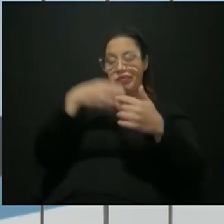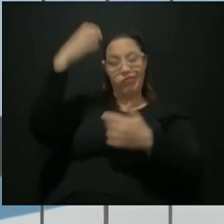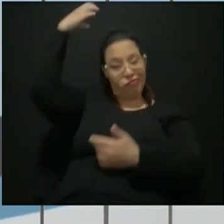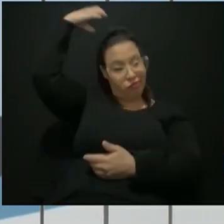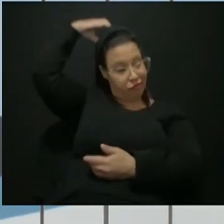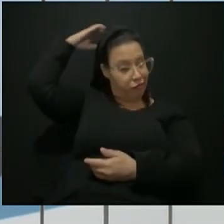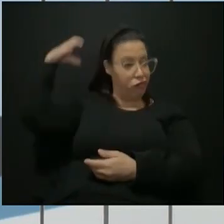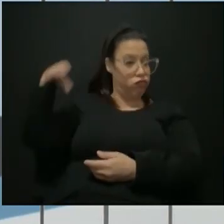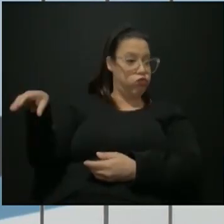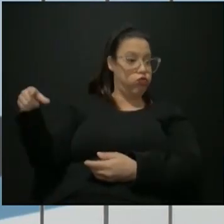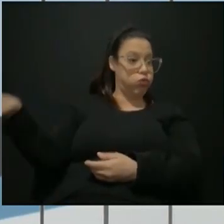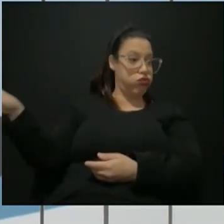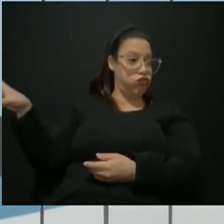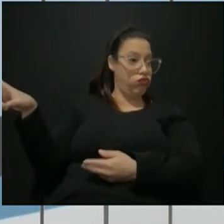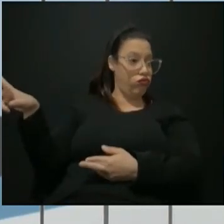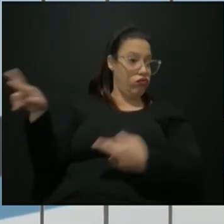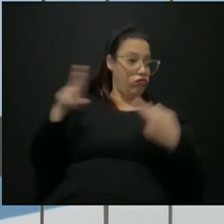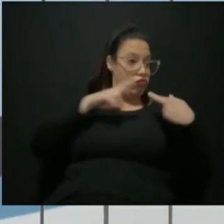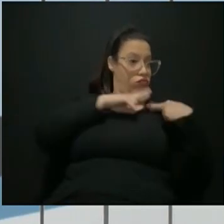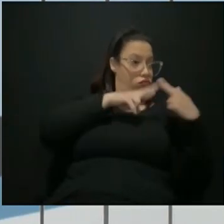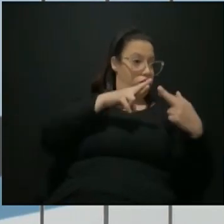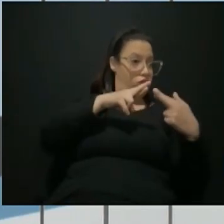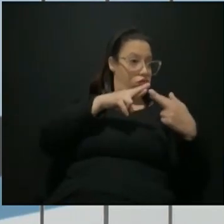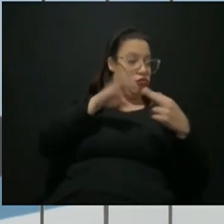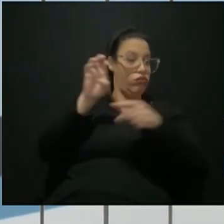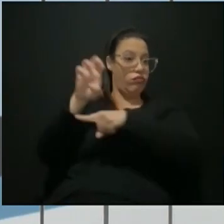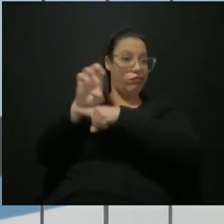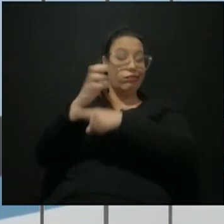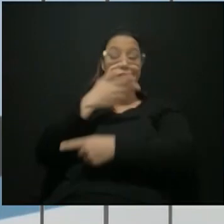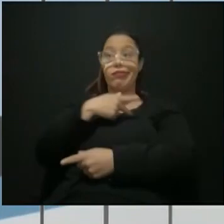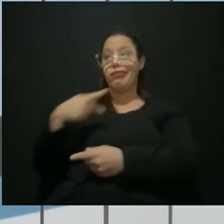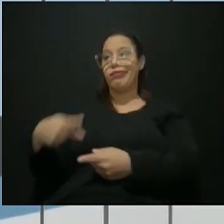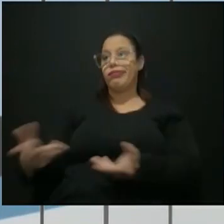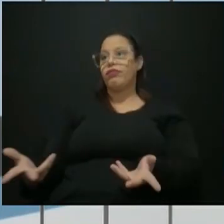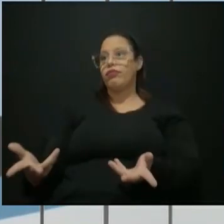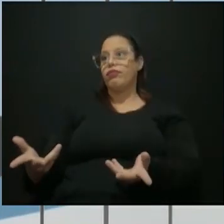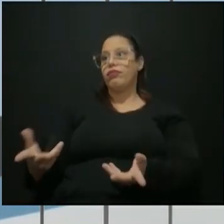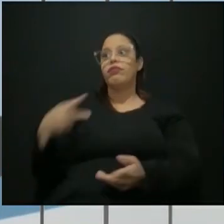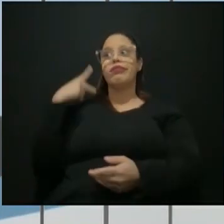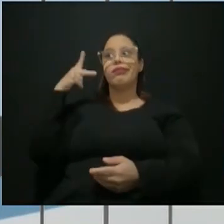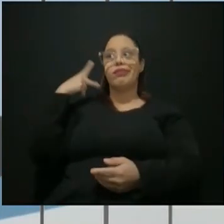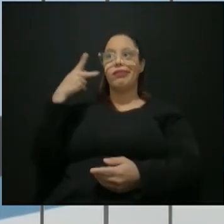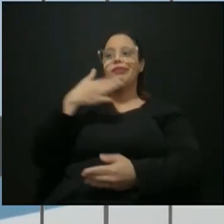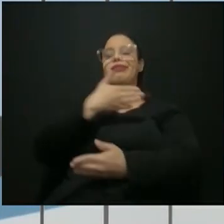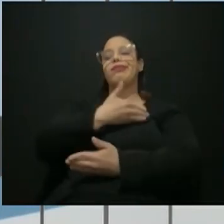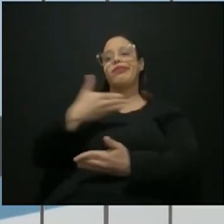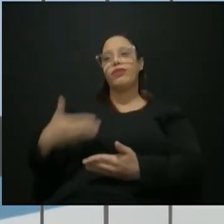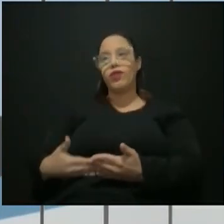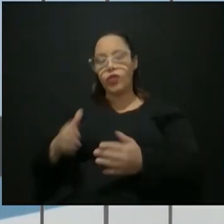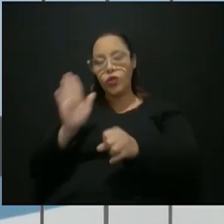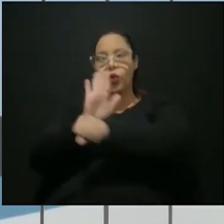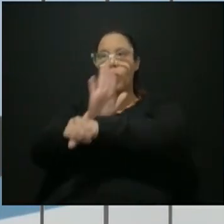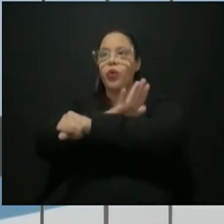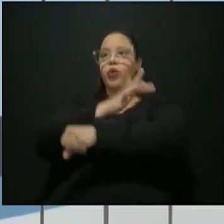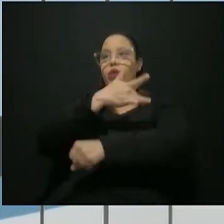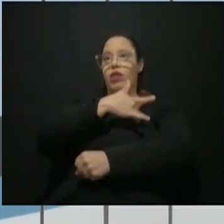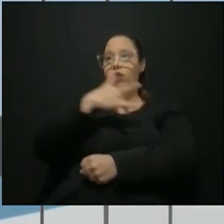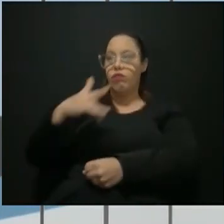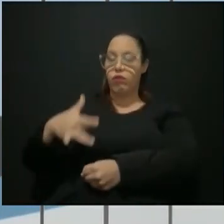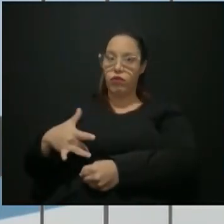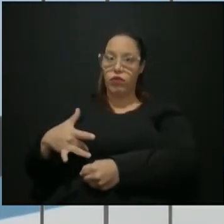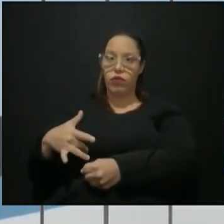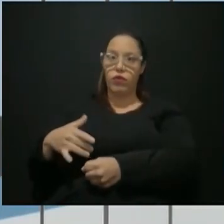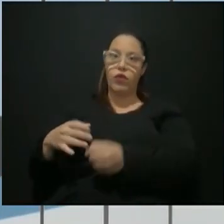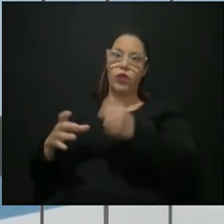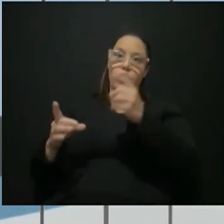tira a responsabilidade do Estado em relação à promoção de políticas públicas de cuidado de saúde, assistencial e diversos outros fatores,